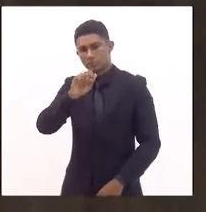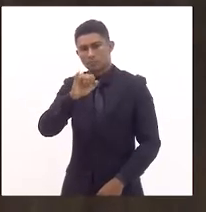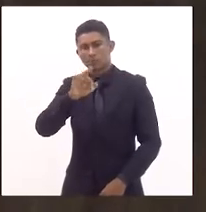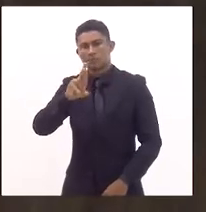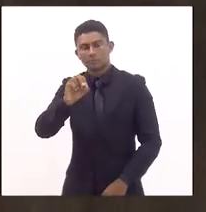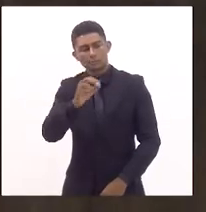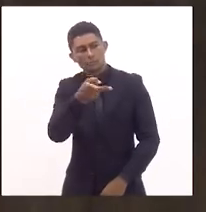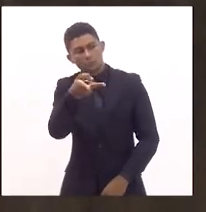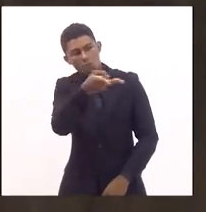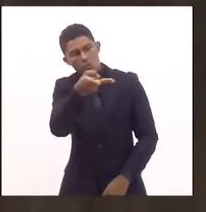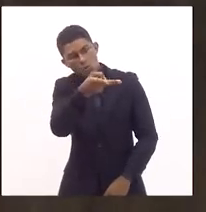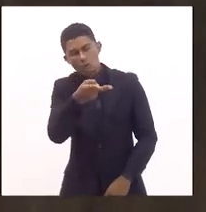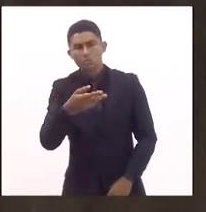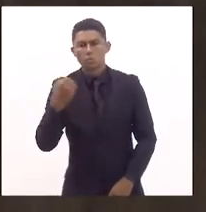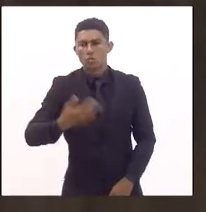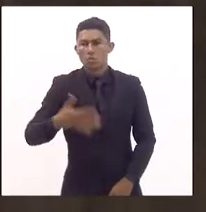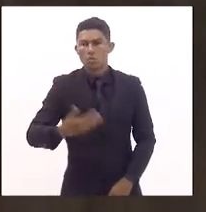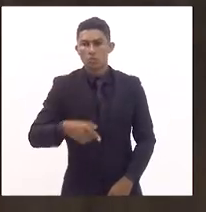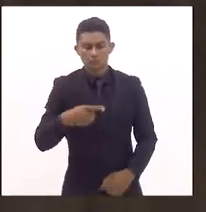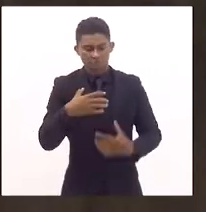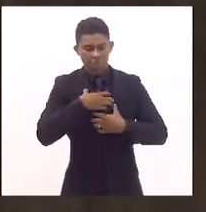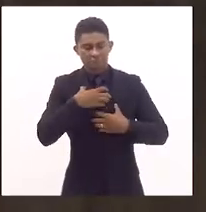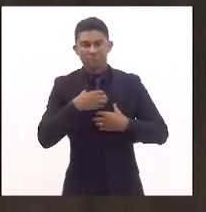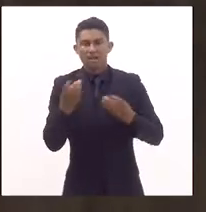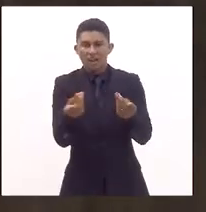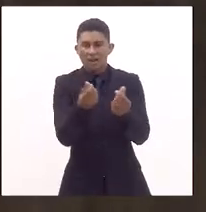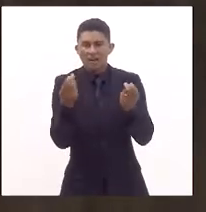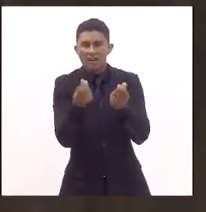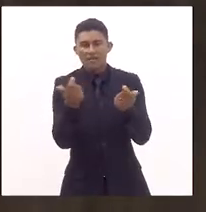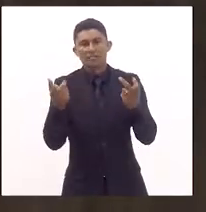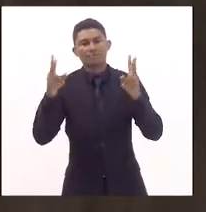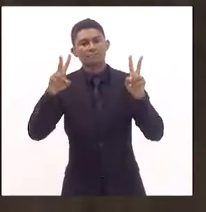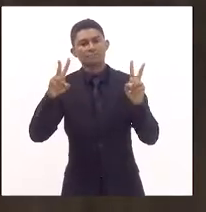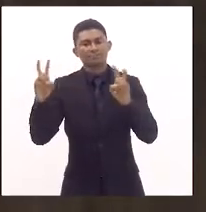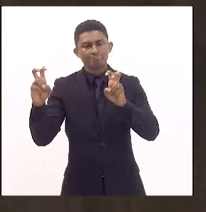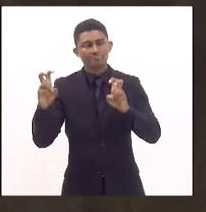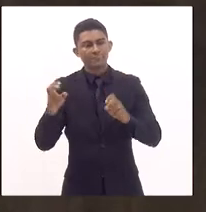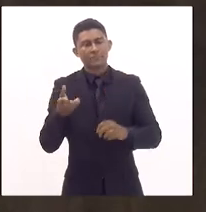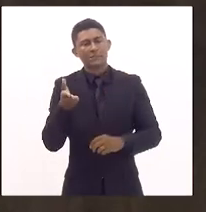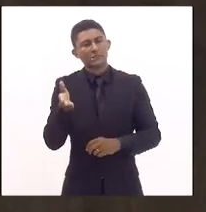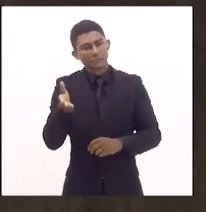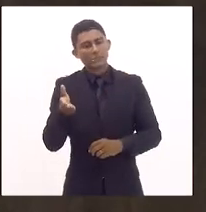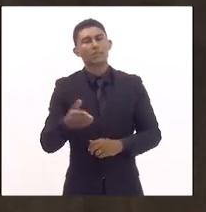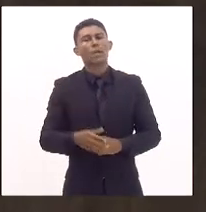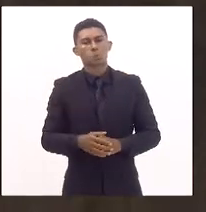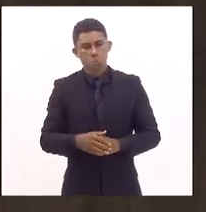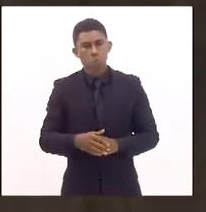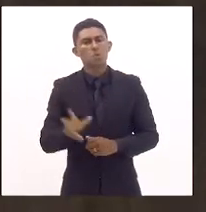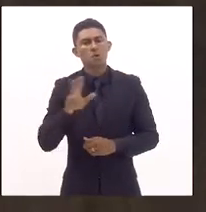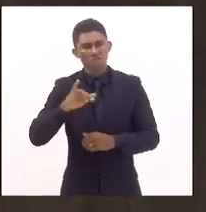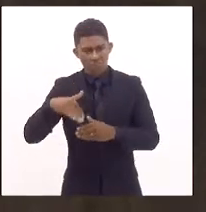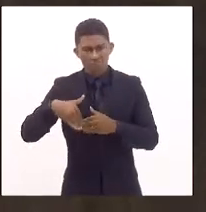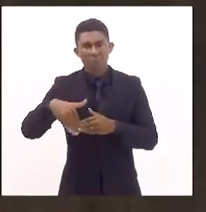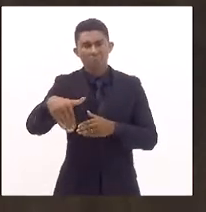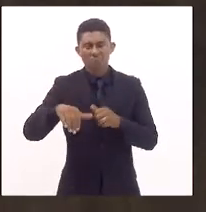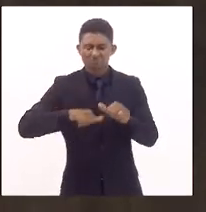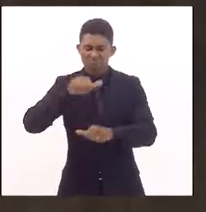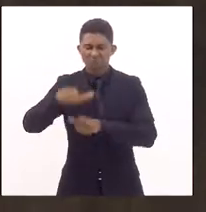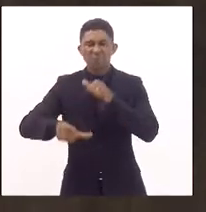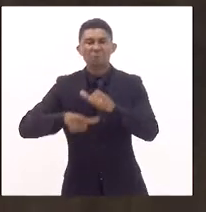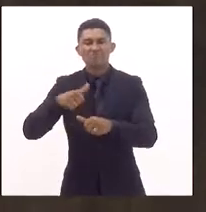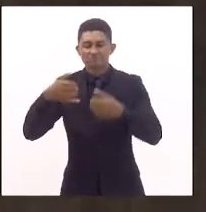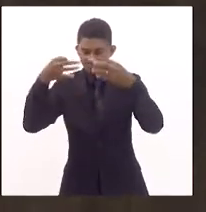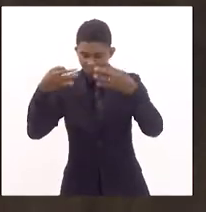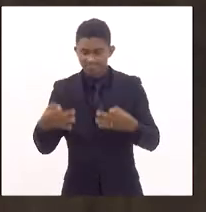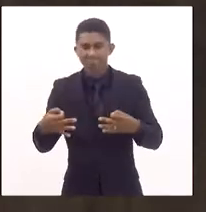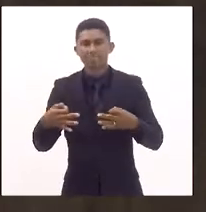que demonstraram sensibilidade a uma questão que vai fazer toda a diferença quando a gente